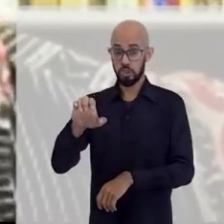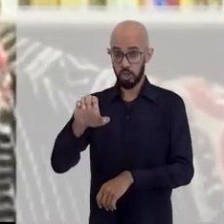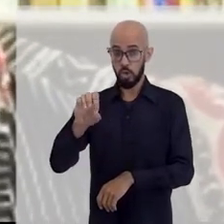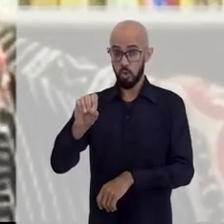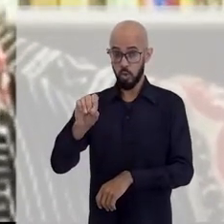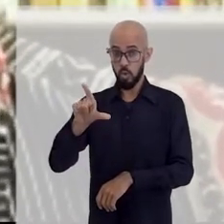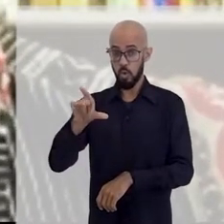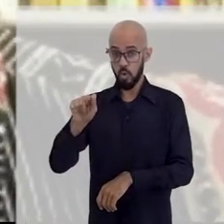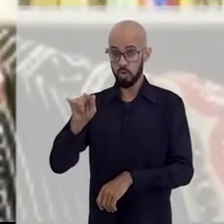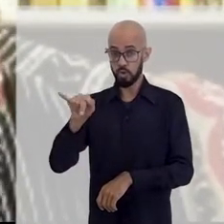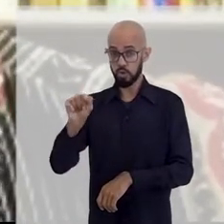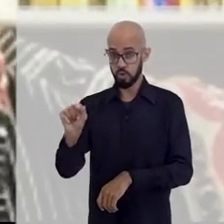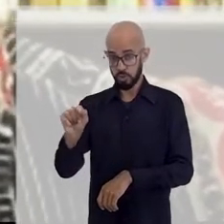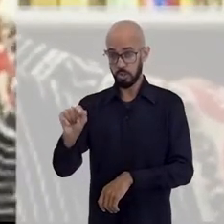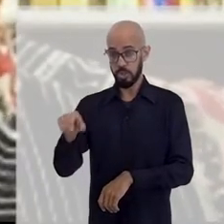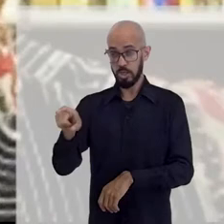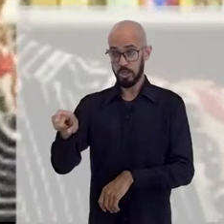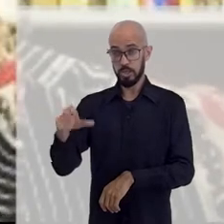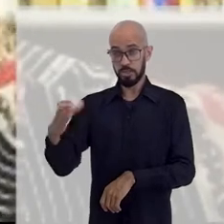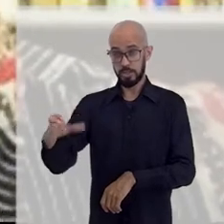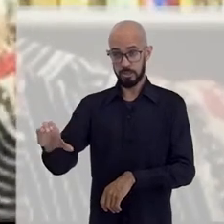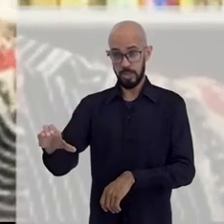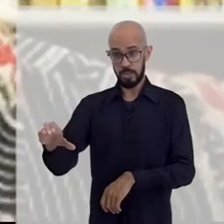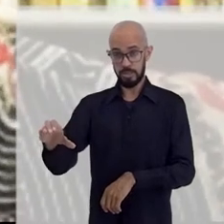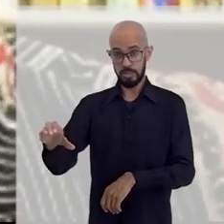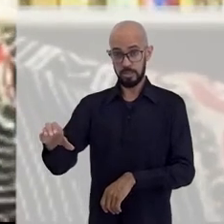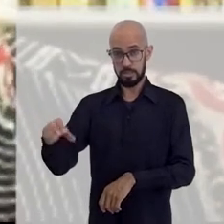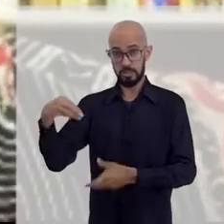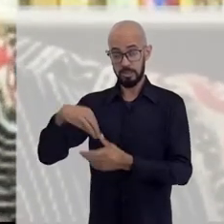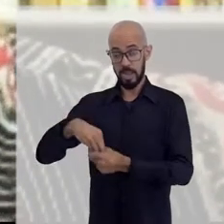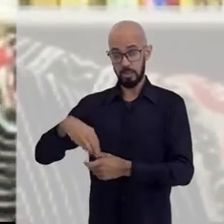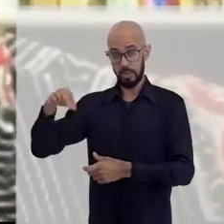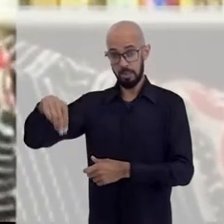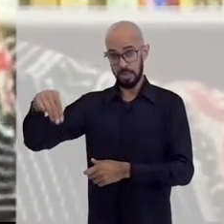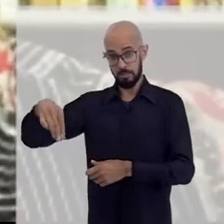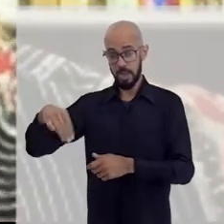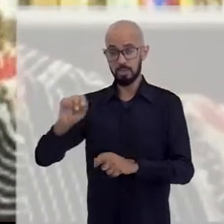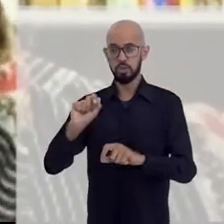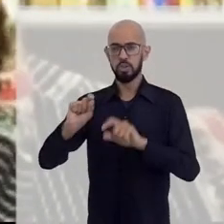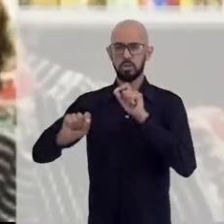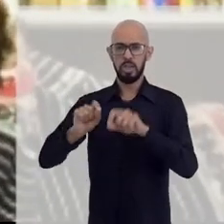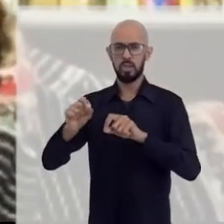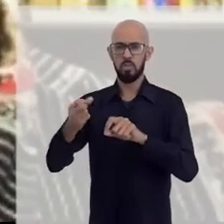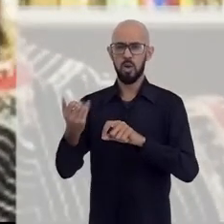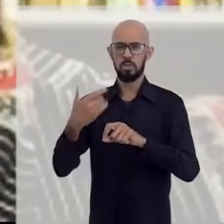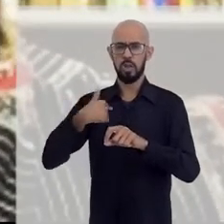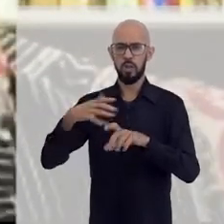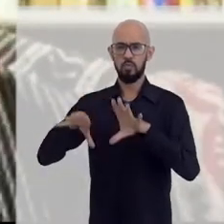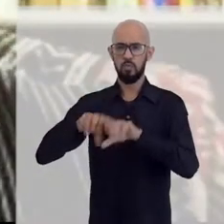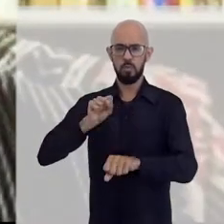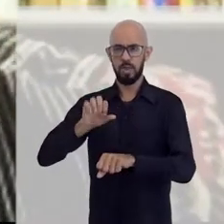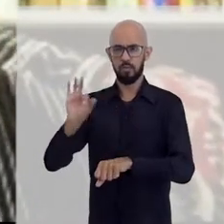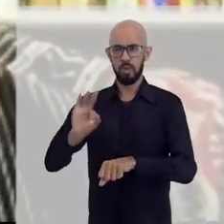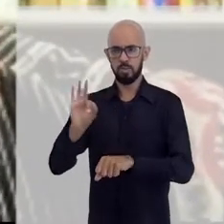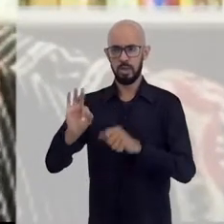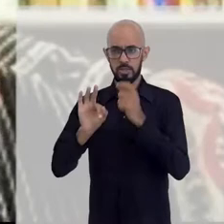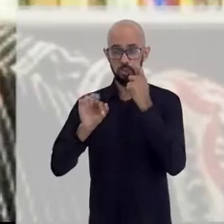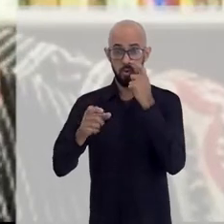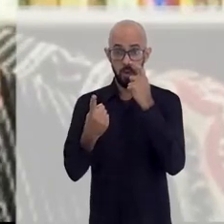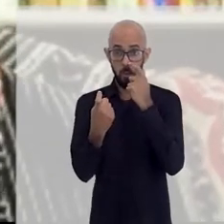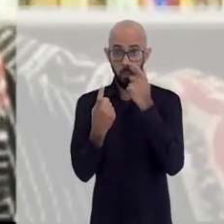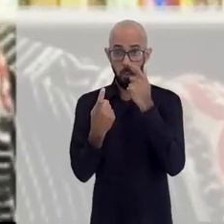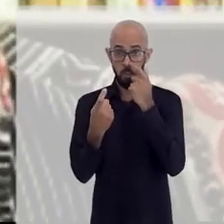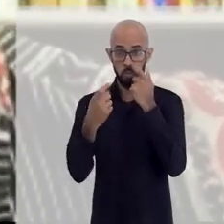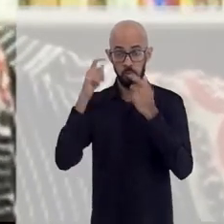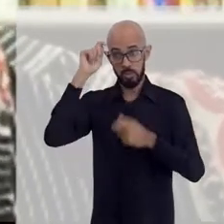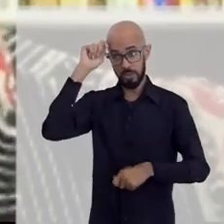essas ciências mais duras, vamos dizer assim, a geologia ainda tinha... Eu, quando fiz minha graduação, por exemplo, eu era a única pessoa negra